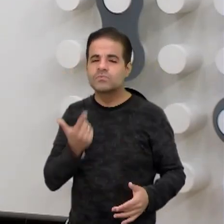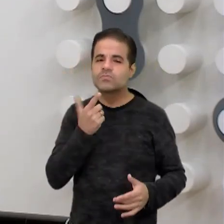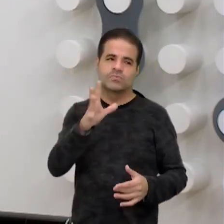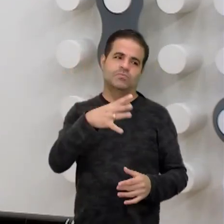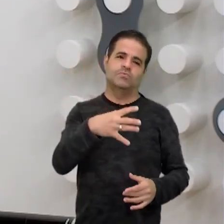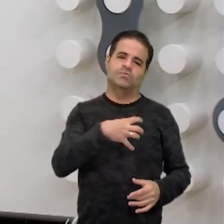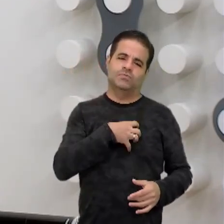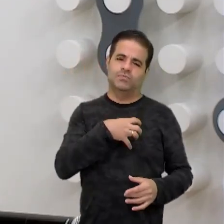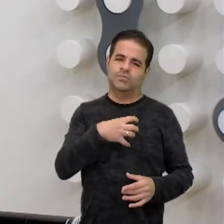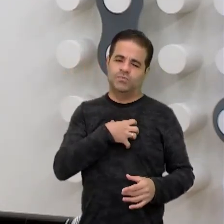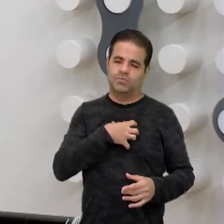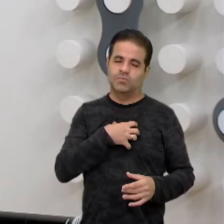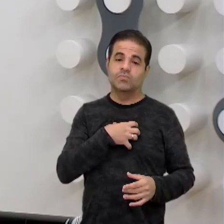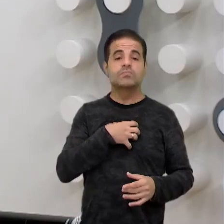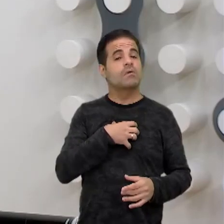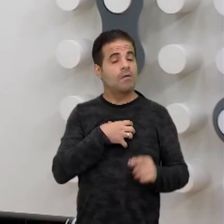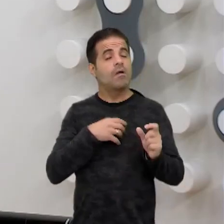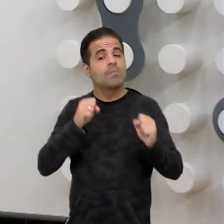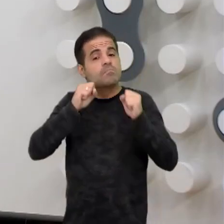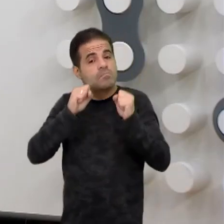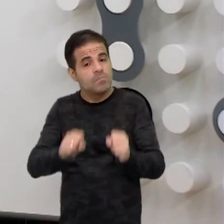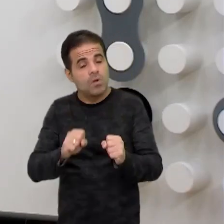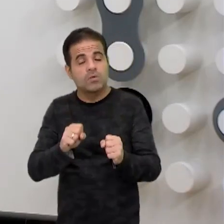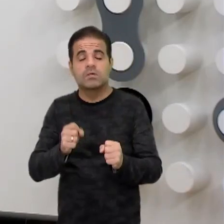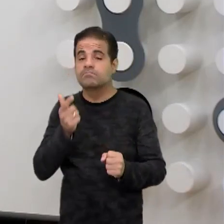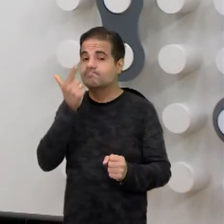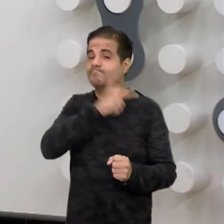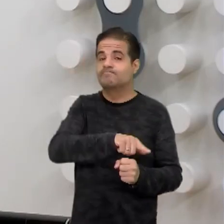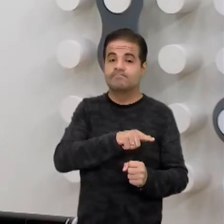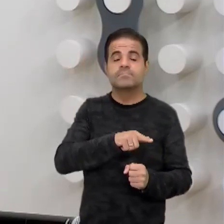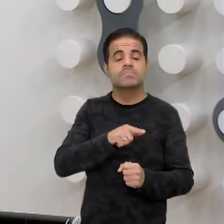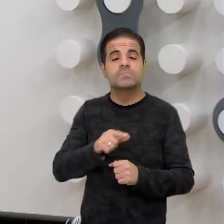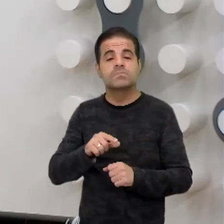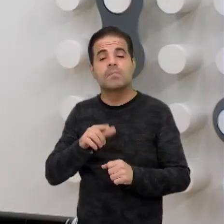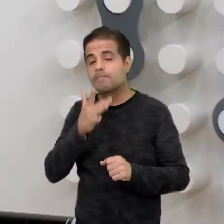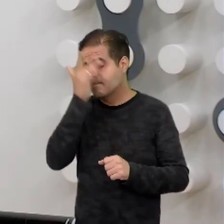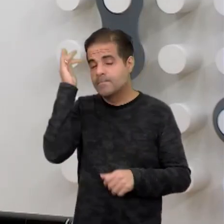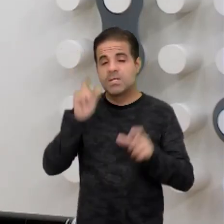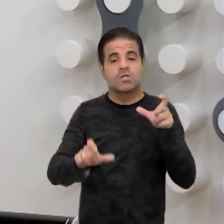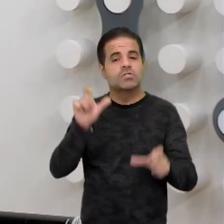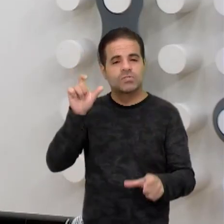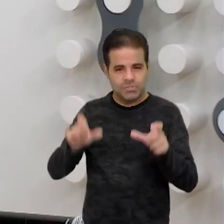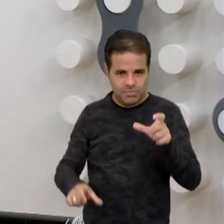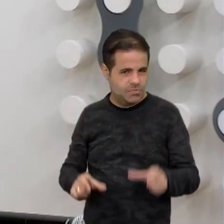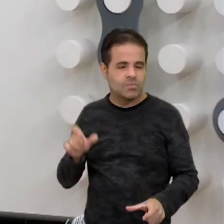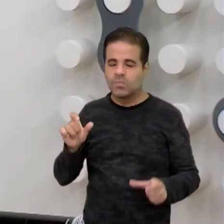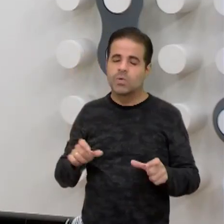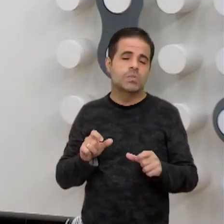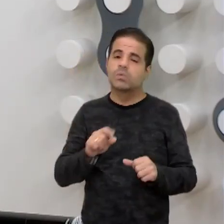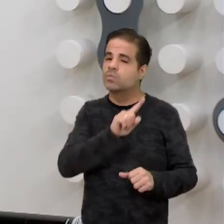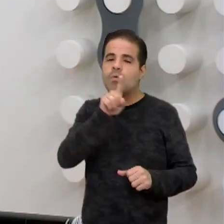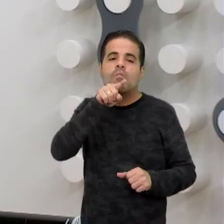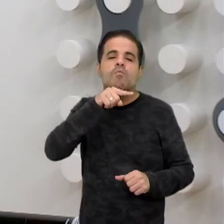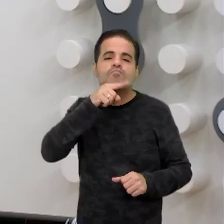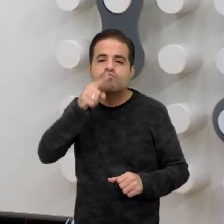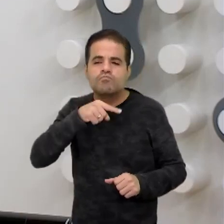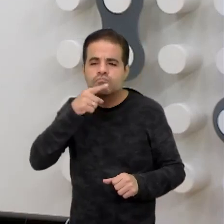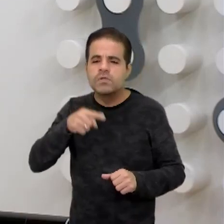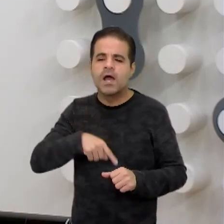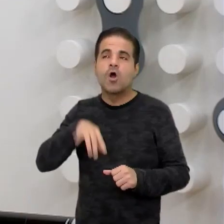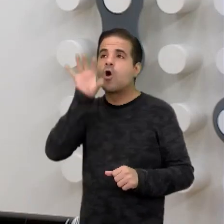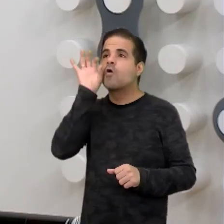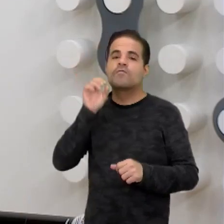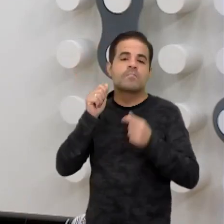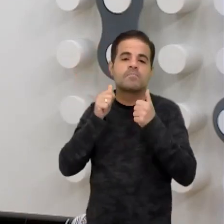sentido aí que pode ter adesão, né, de pessoas que não conseguem ouvir uma